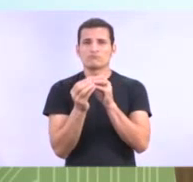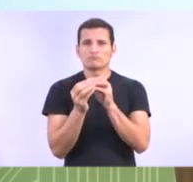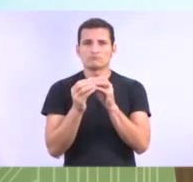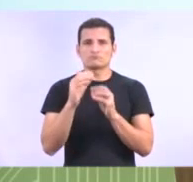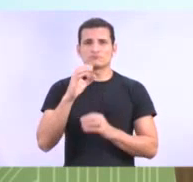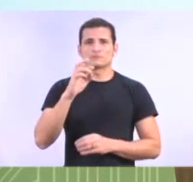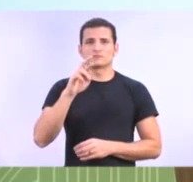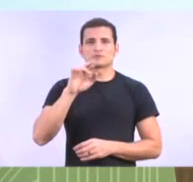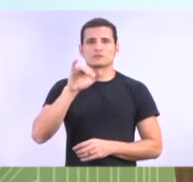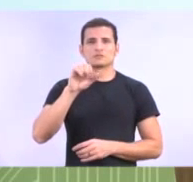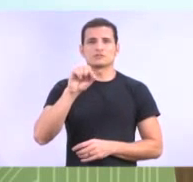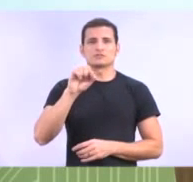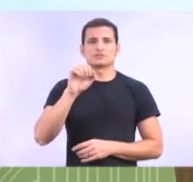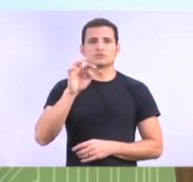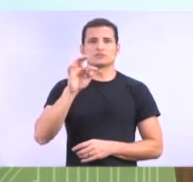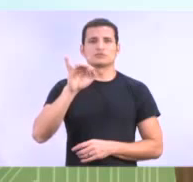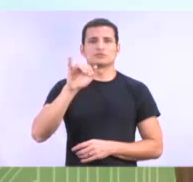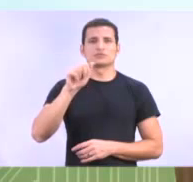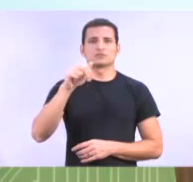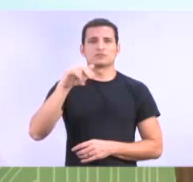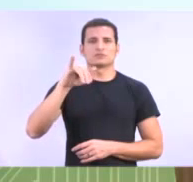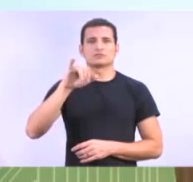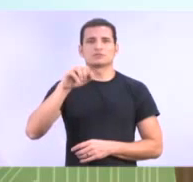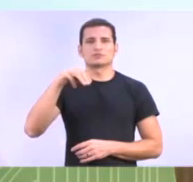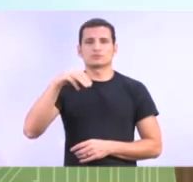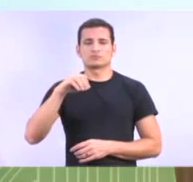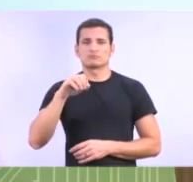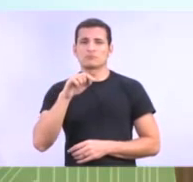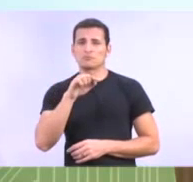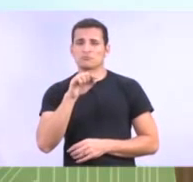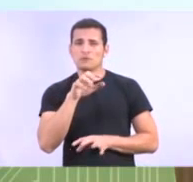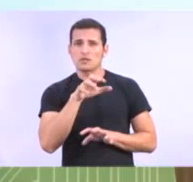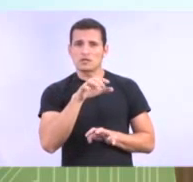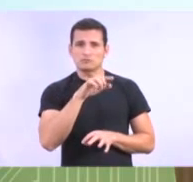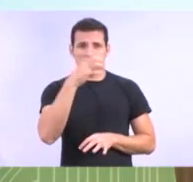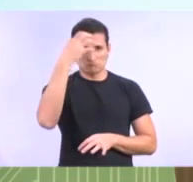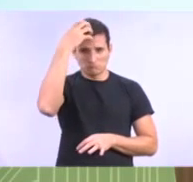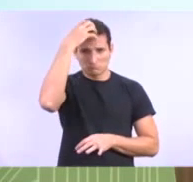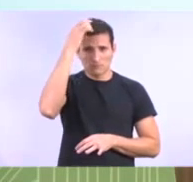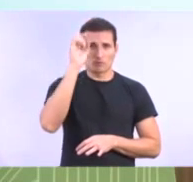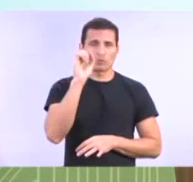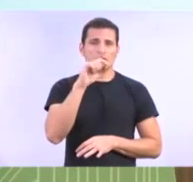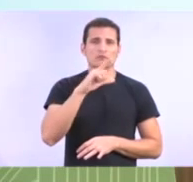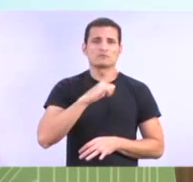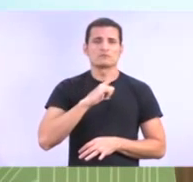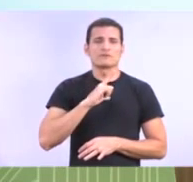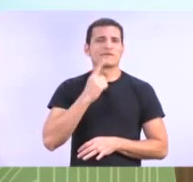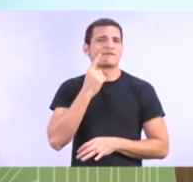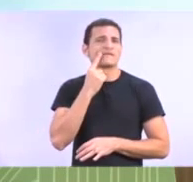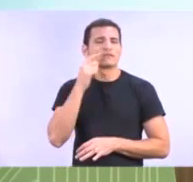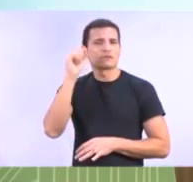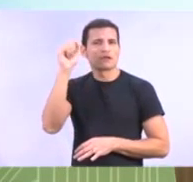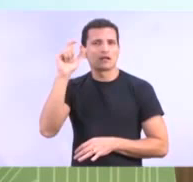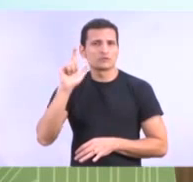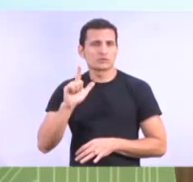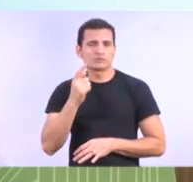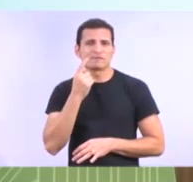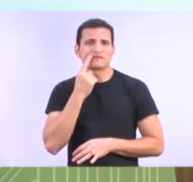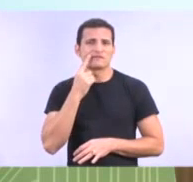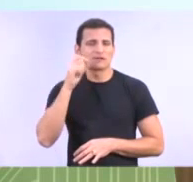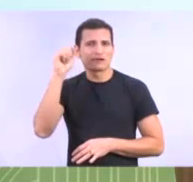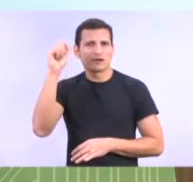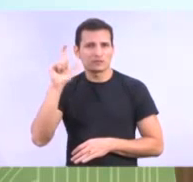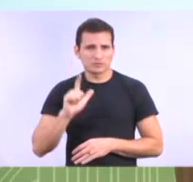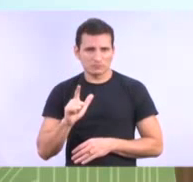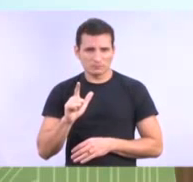nessa região. E uma característica desse rei era de ter dente azul. O dente era tão podre, que é assim que eles